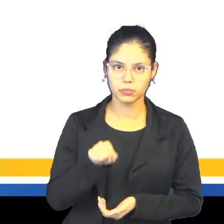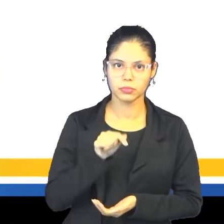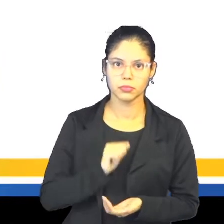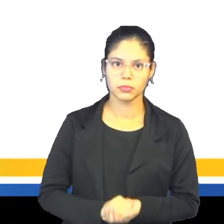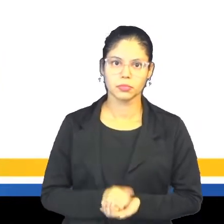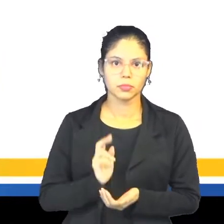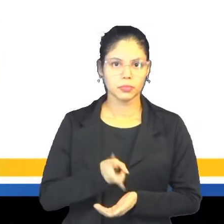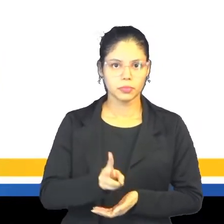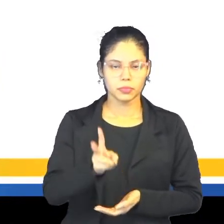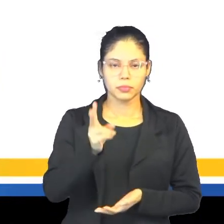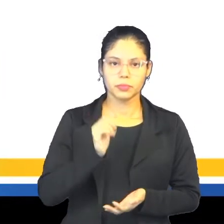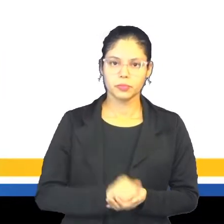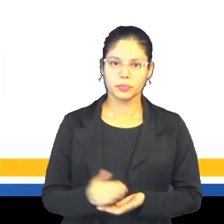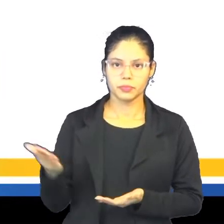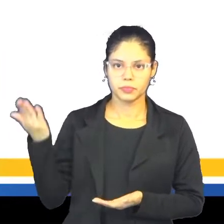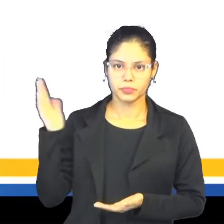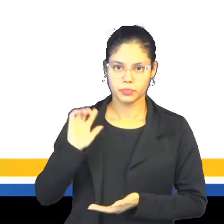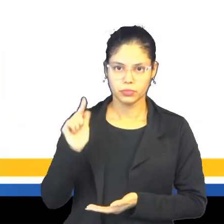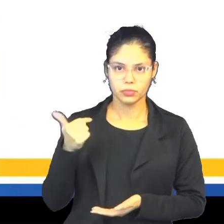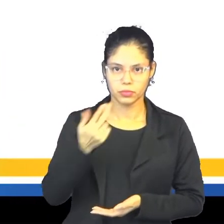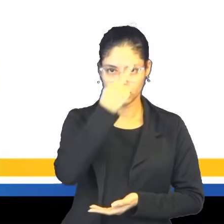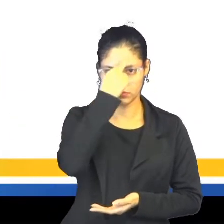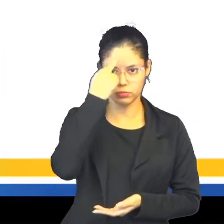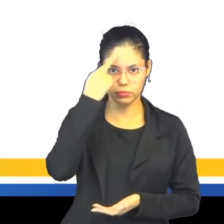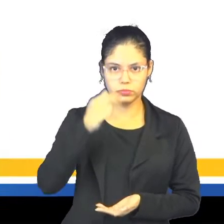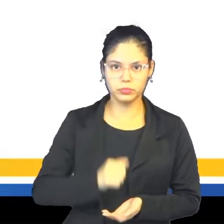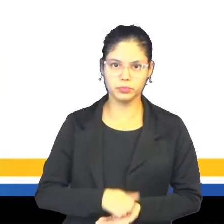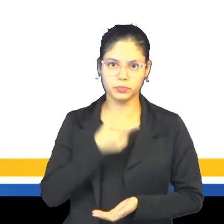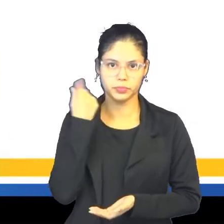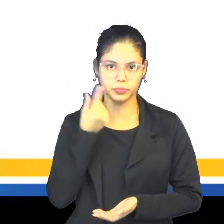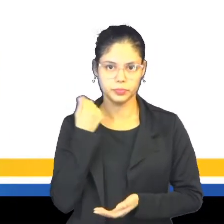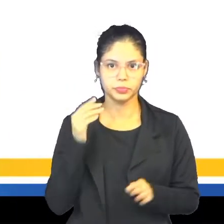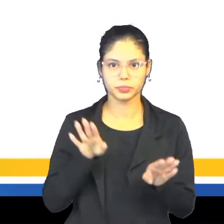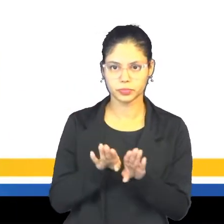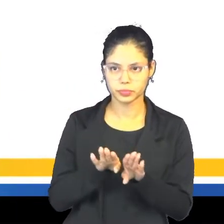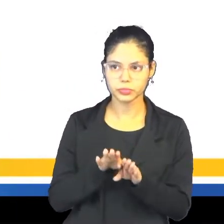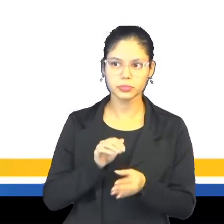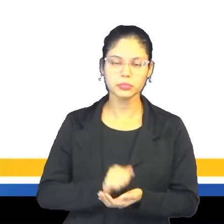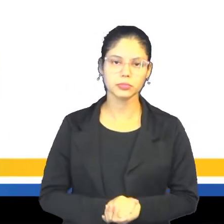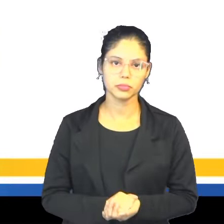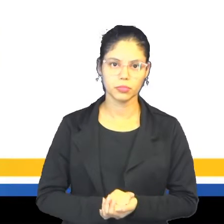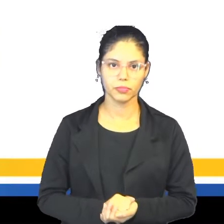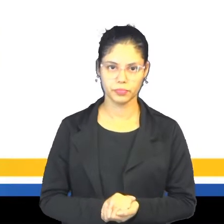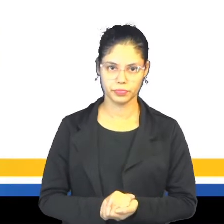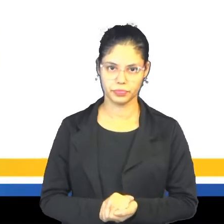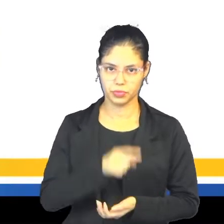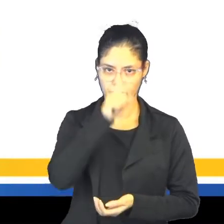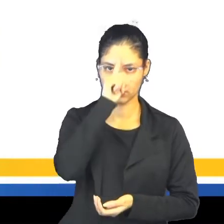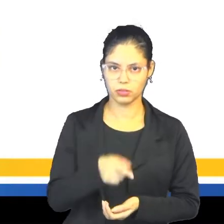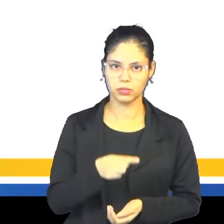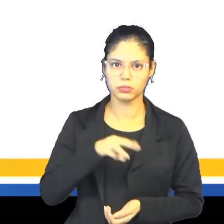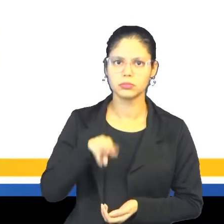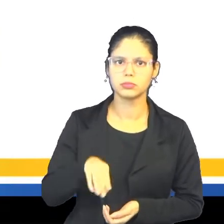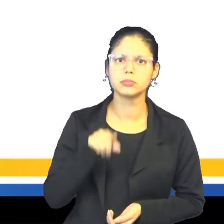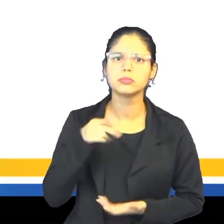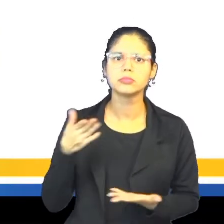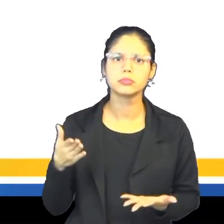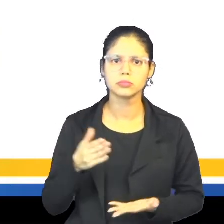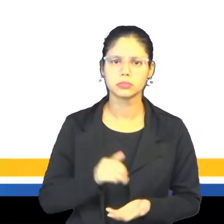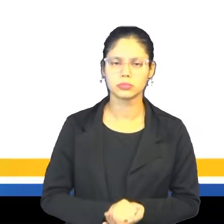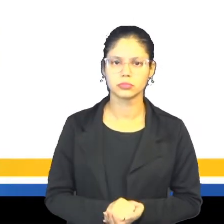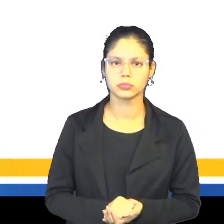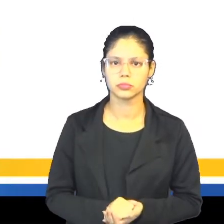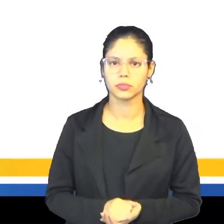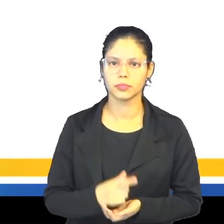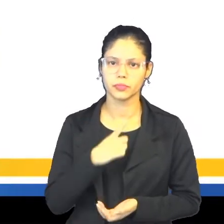Dando continuidade aqui, temos uma outra historieta, né, no Gaturro. E aí o chefe pergunta, quem tuvo a culpa? Ou seja,